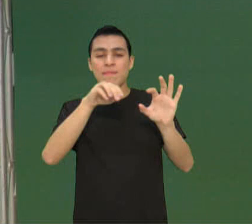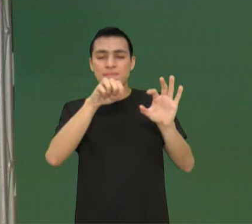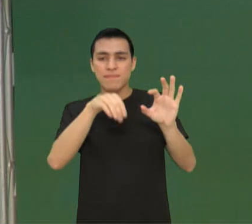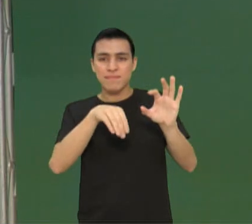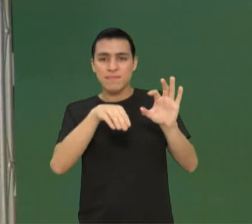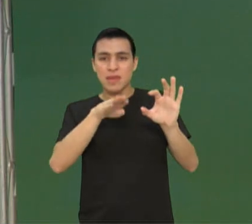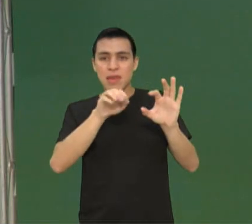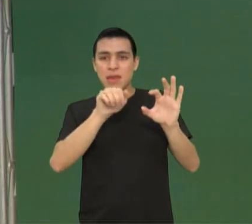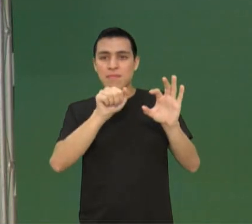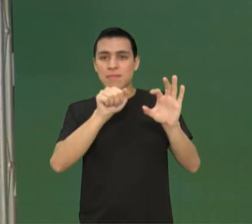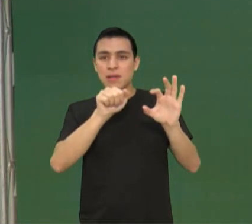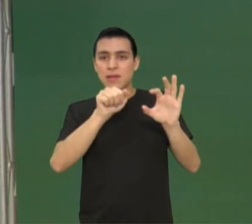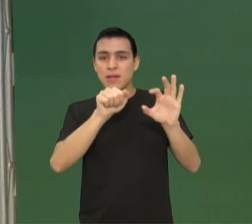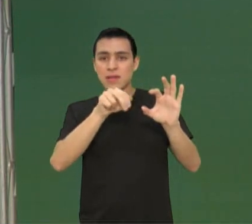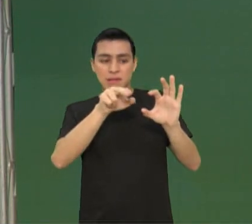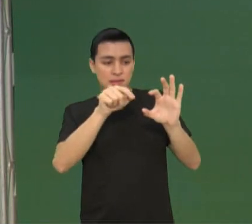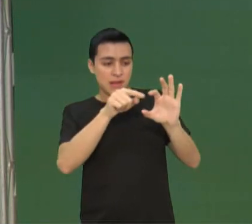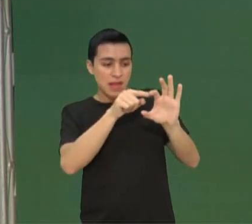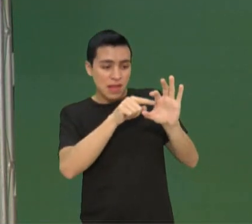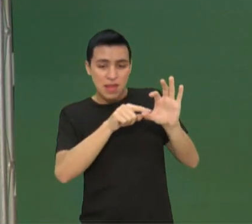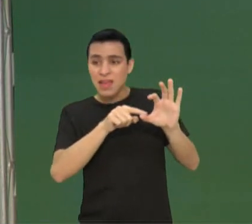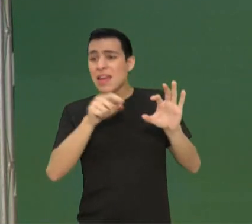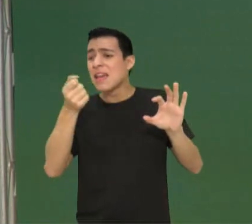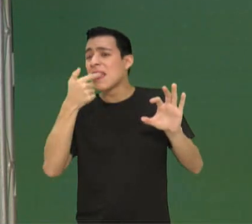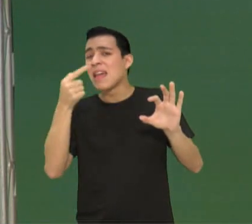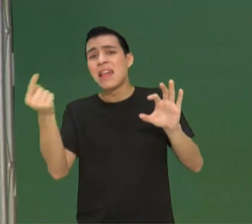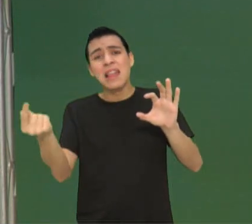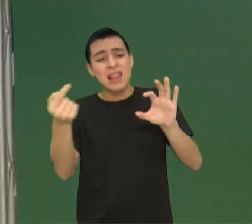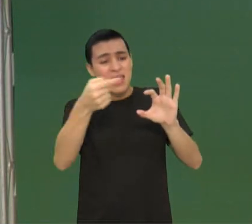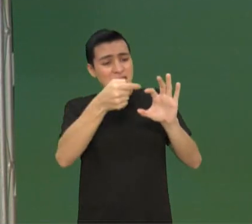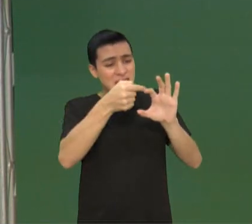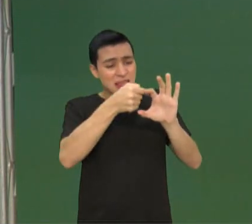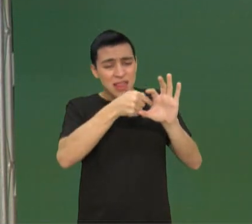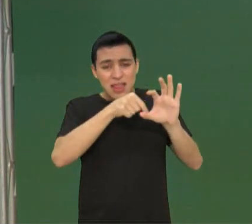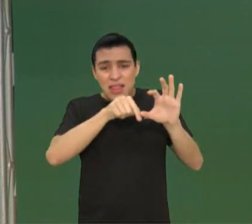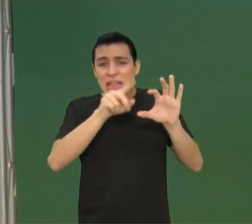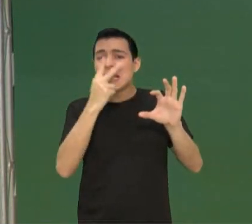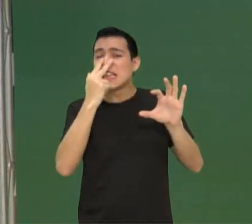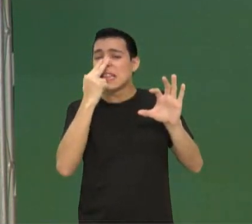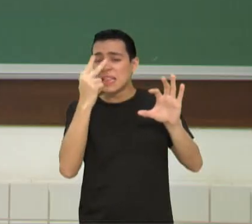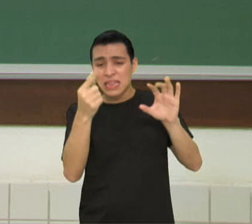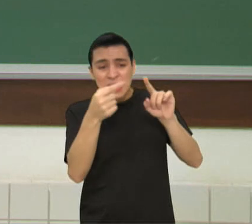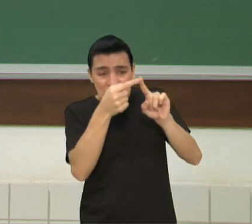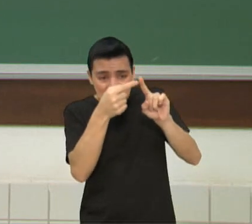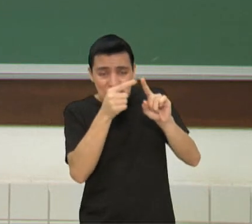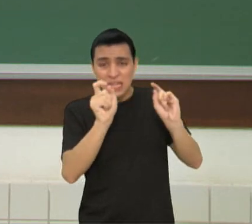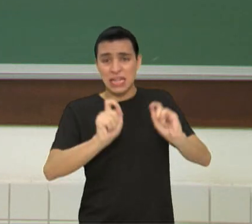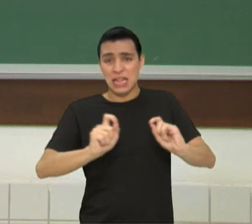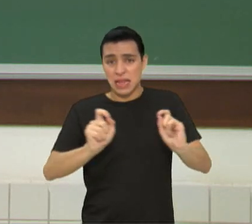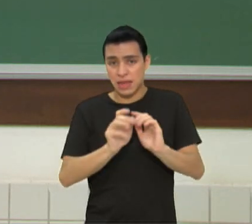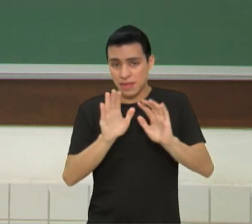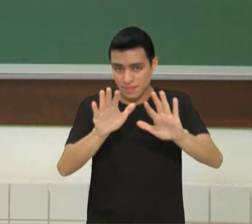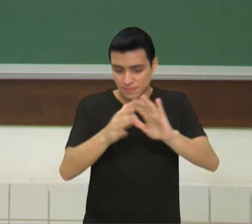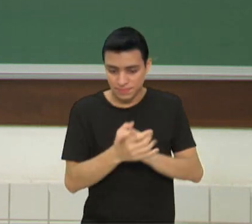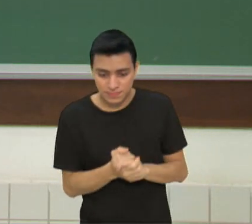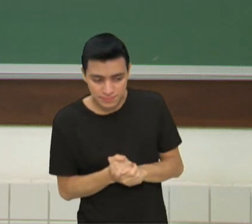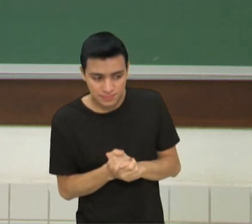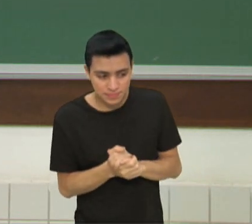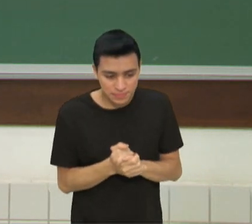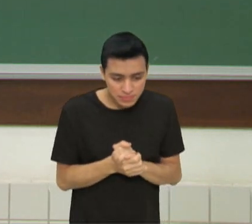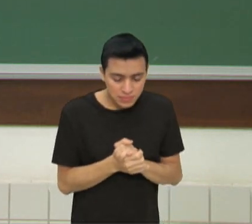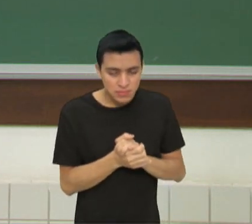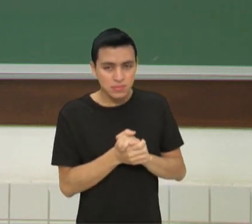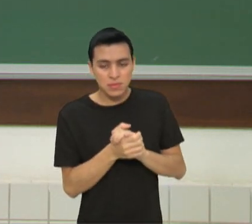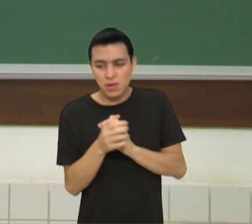esses fármacos têm muita afinidade com essa membrana. Então, pessoal, se eu consigo desenvolver uma